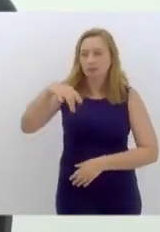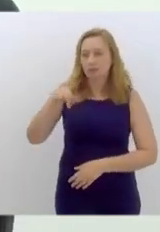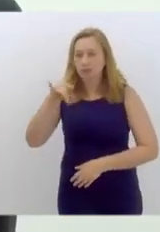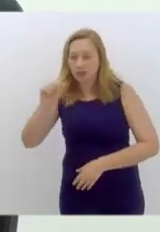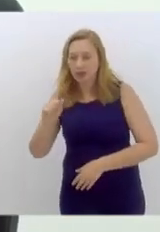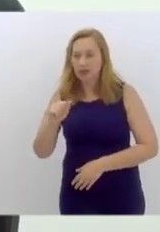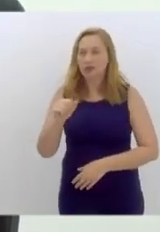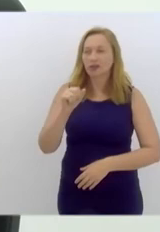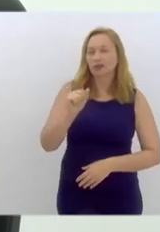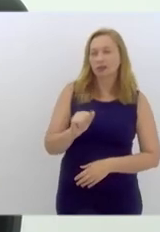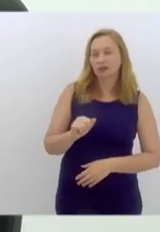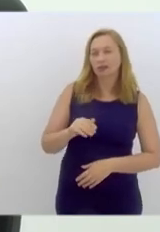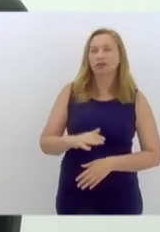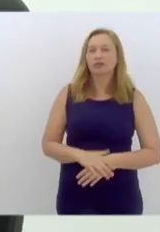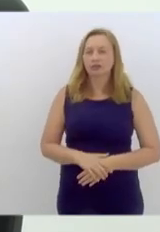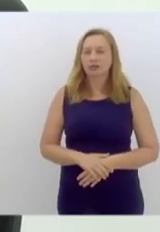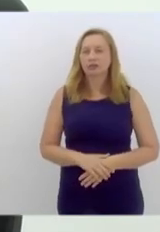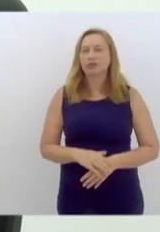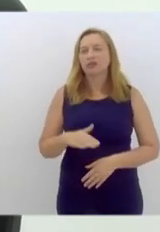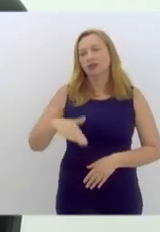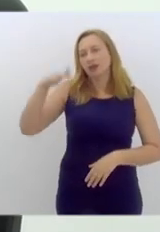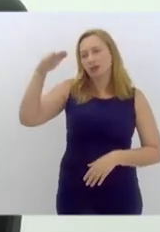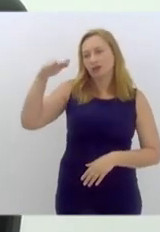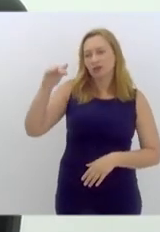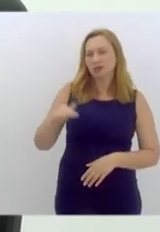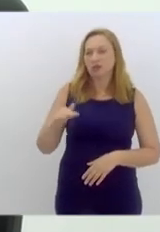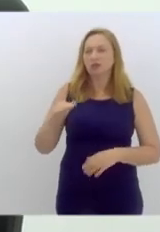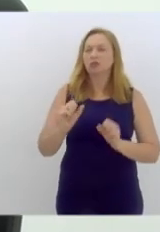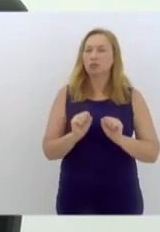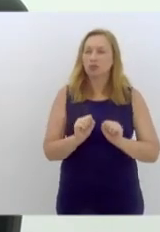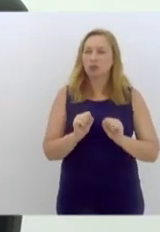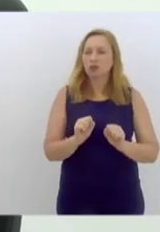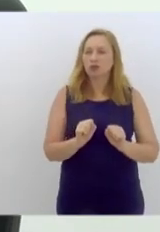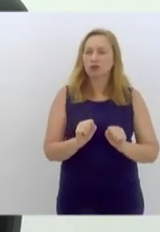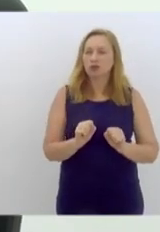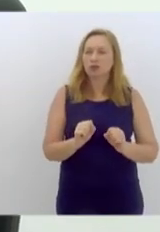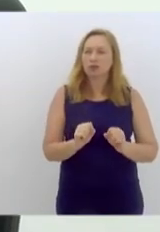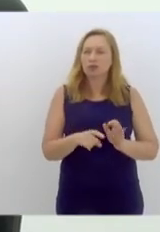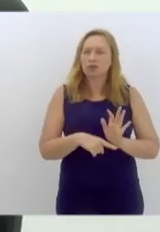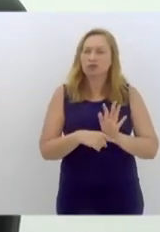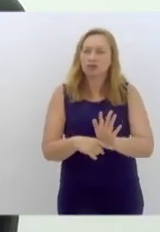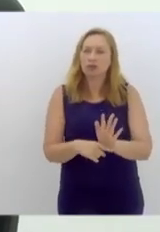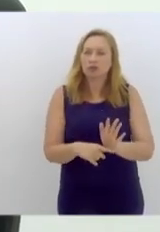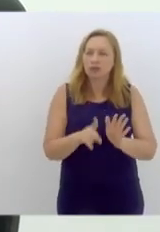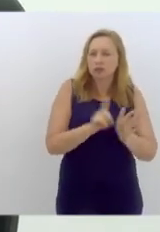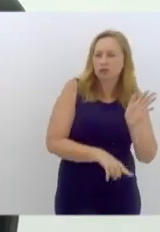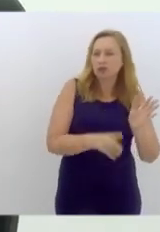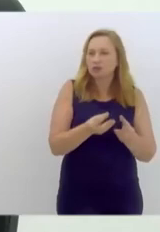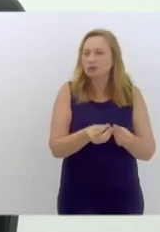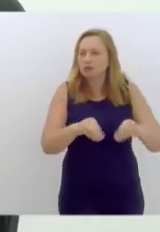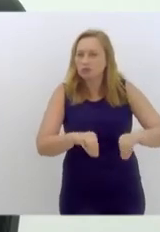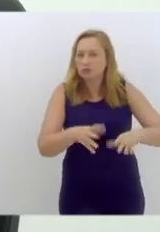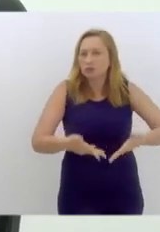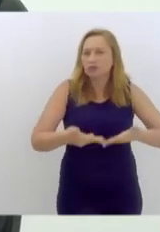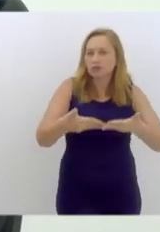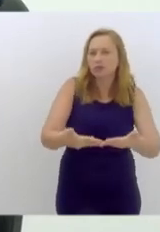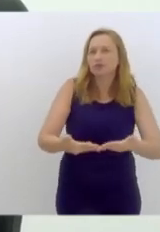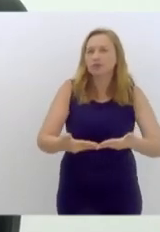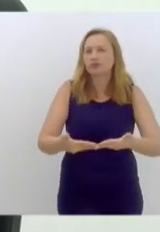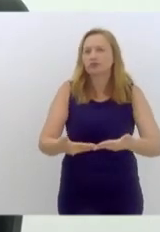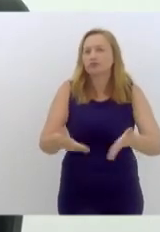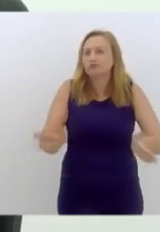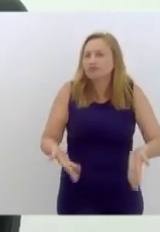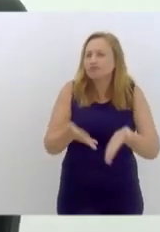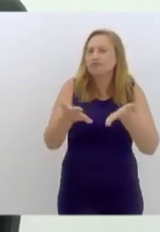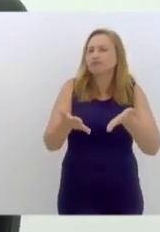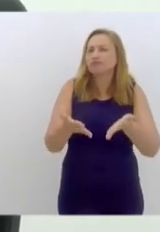fazer a opção por retardar um pouco a escolarização com menos prejuízo, porque tem condições de ofertar